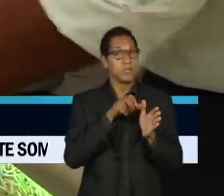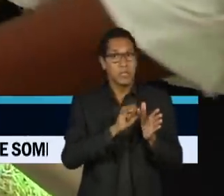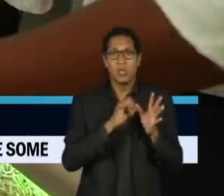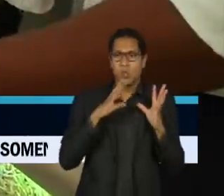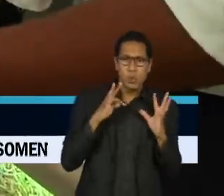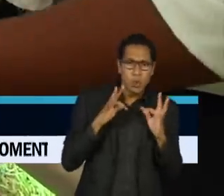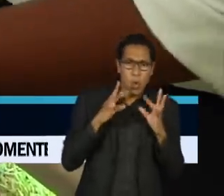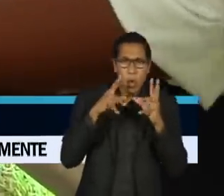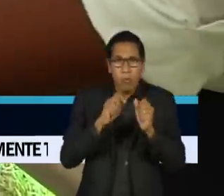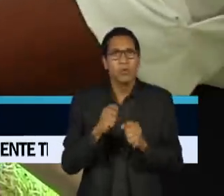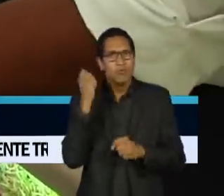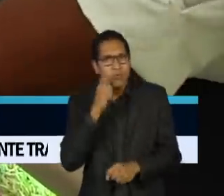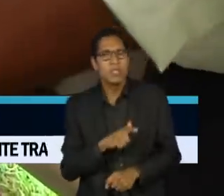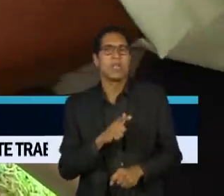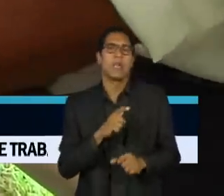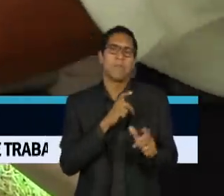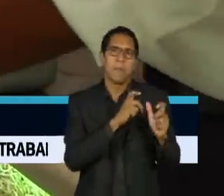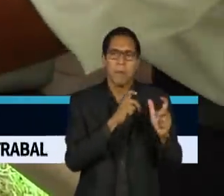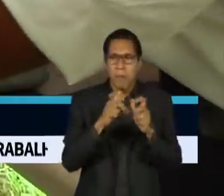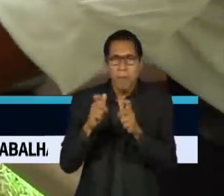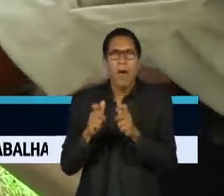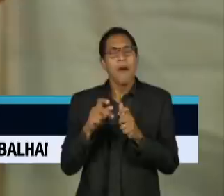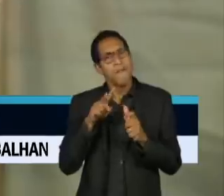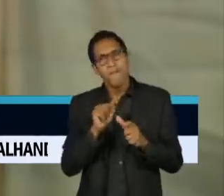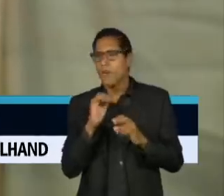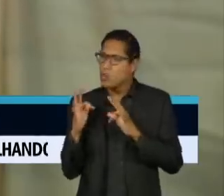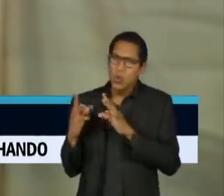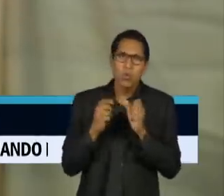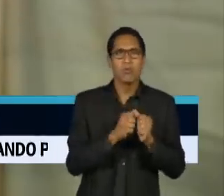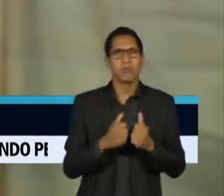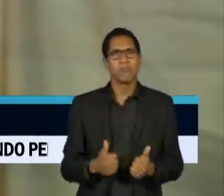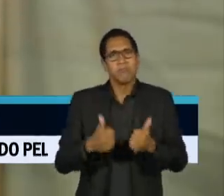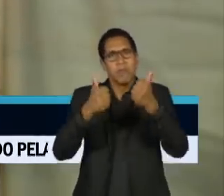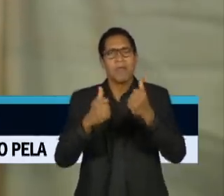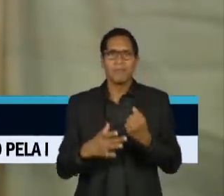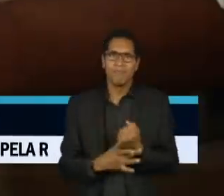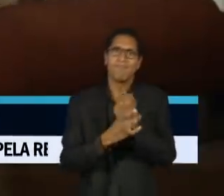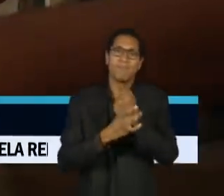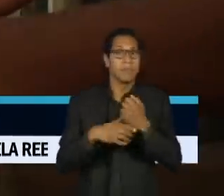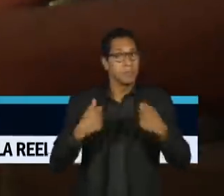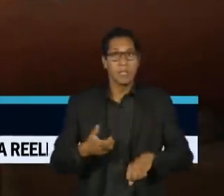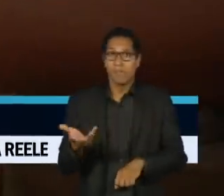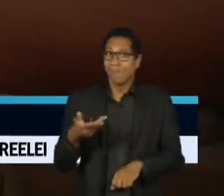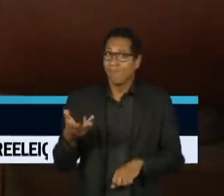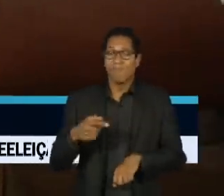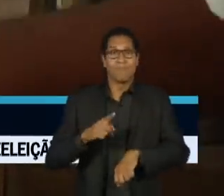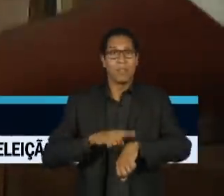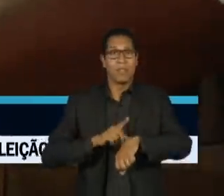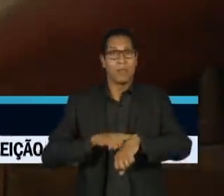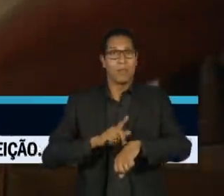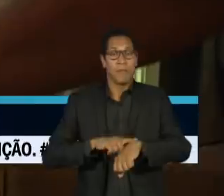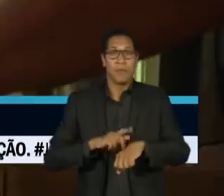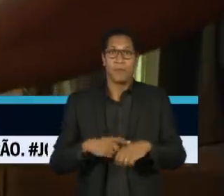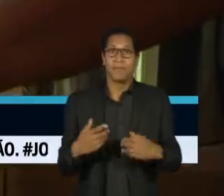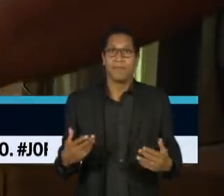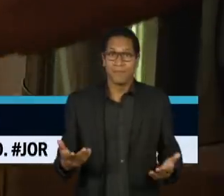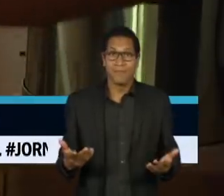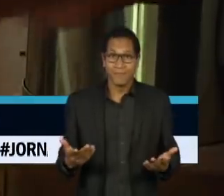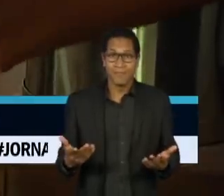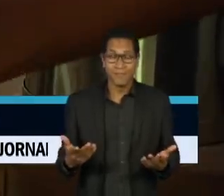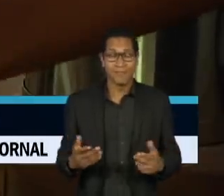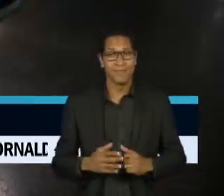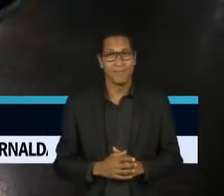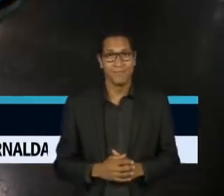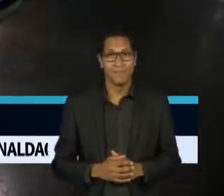mundo seja vacinado num tempo razoável, em termos de não ser muito atrasado.